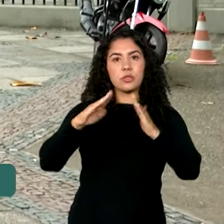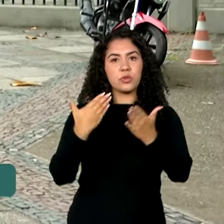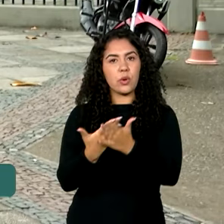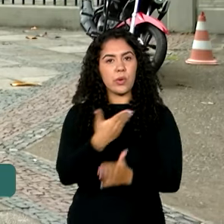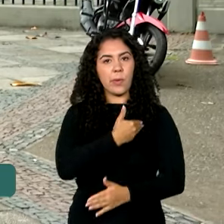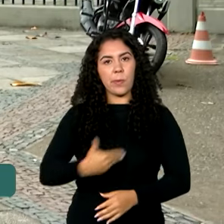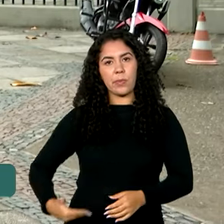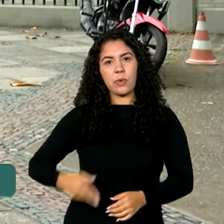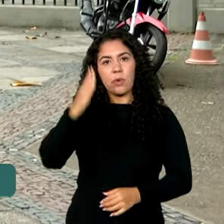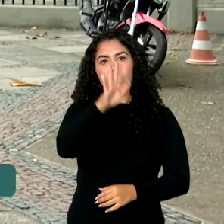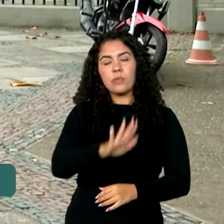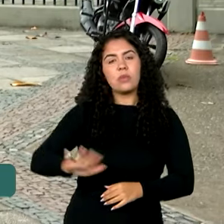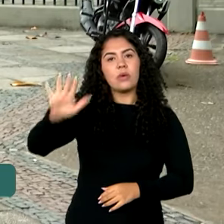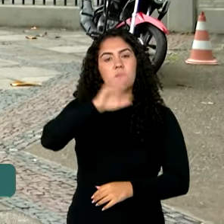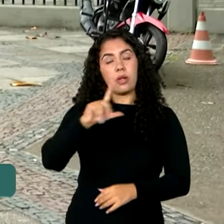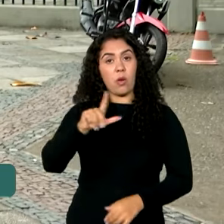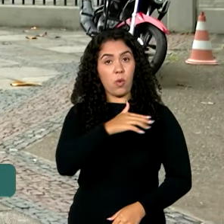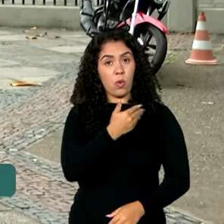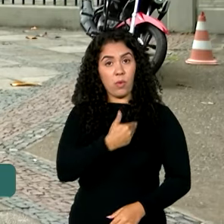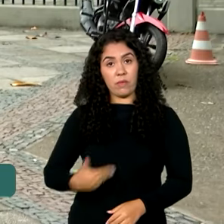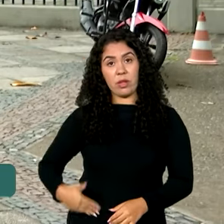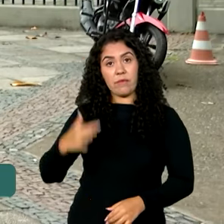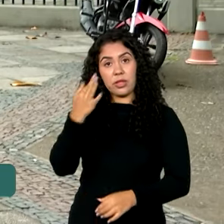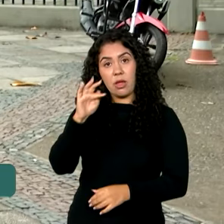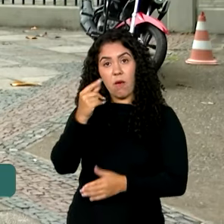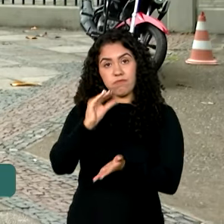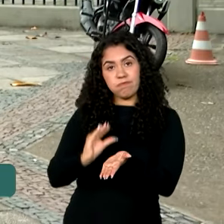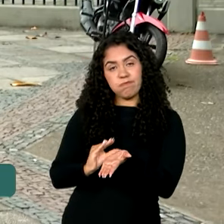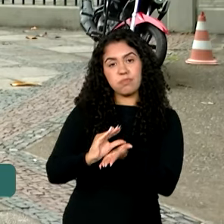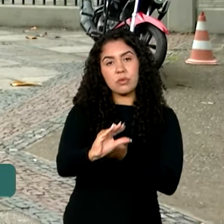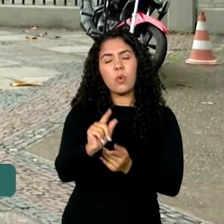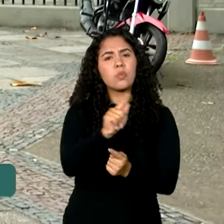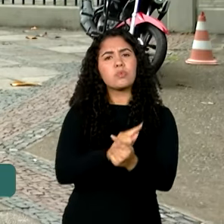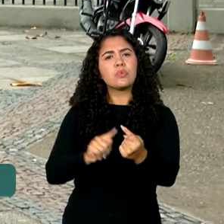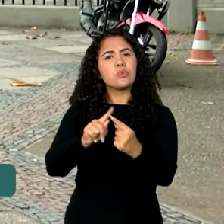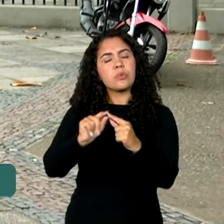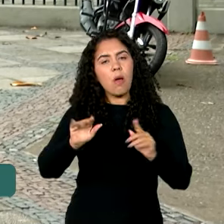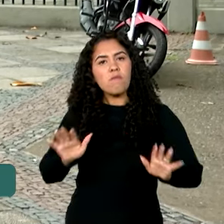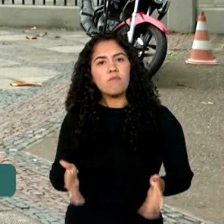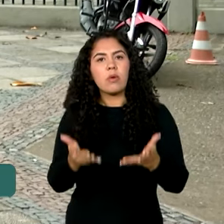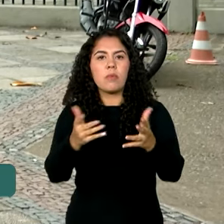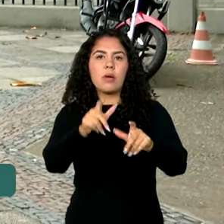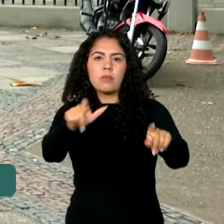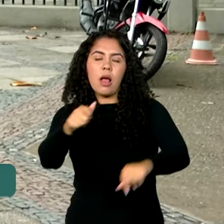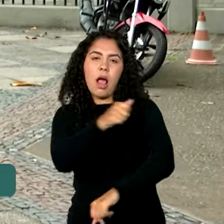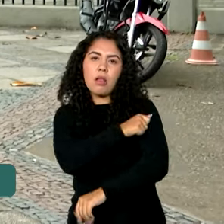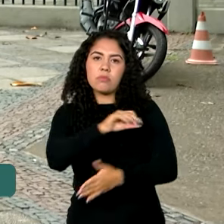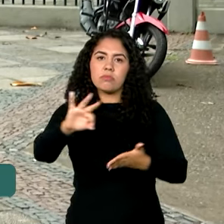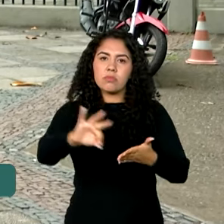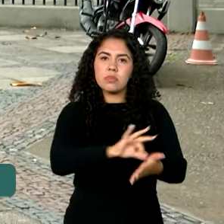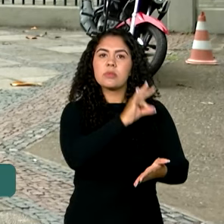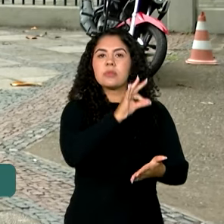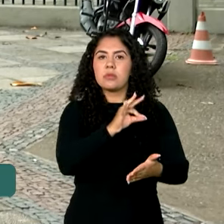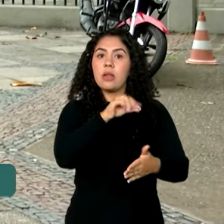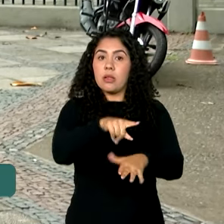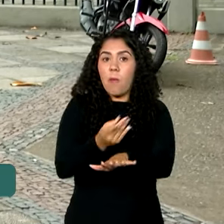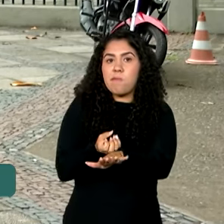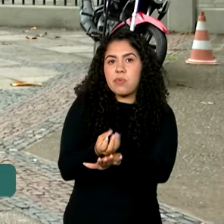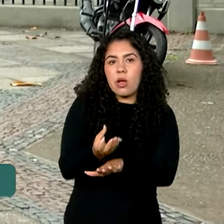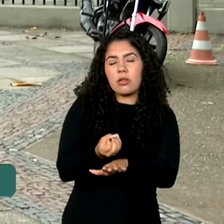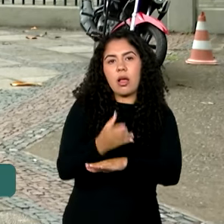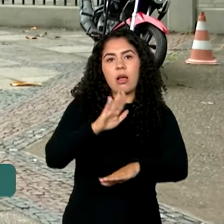programa destina recursos do governo federal para fomentar a criação de matrículas nessa modalidade de ensino integral, em que o estudante